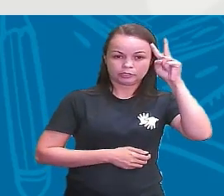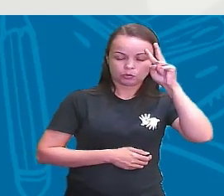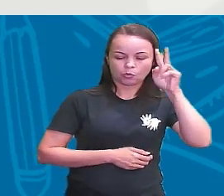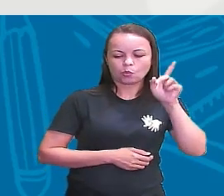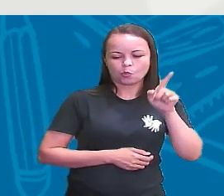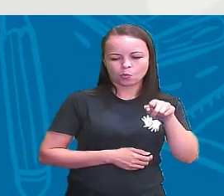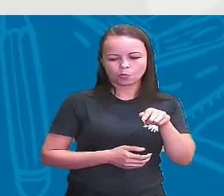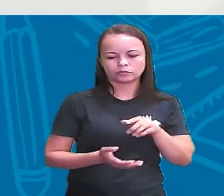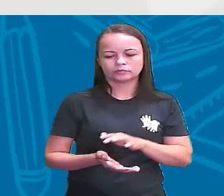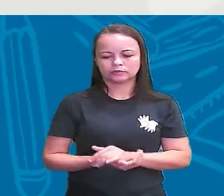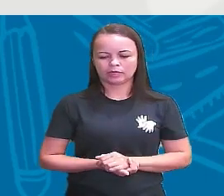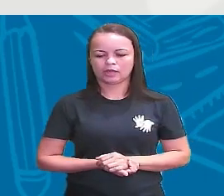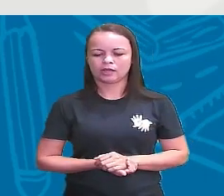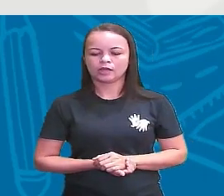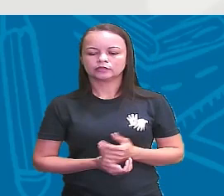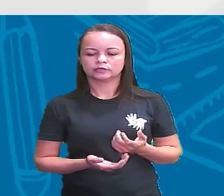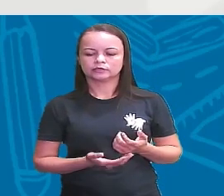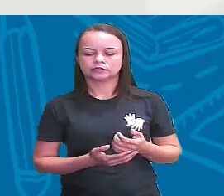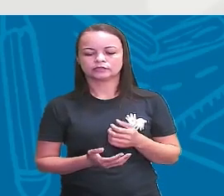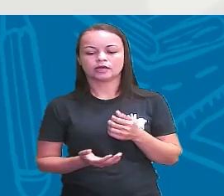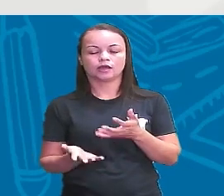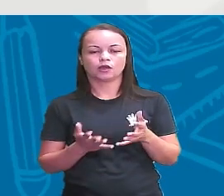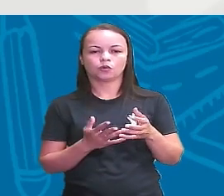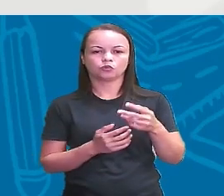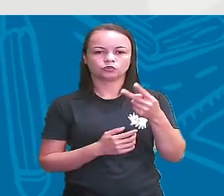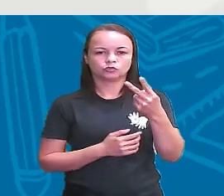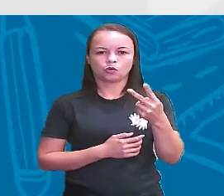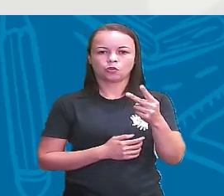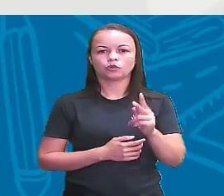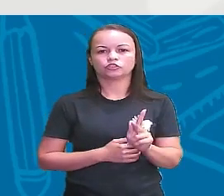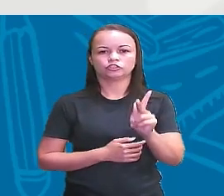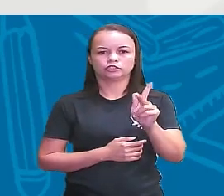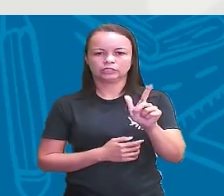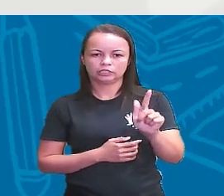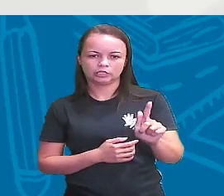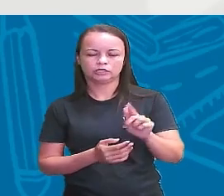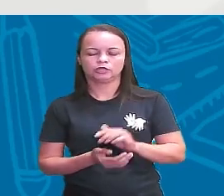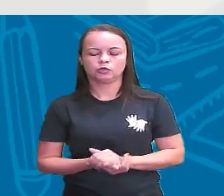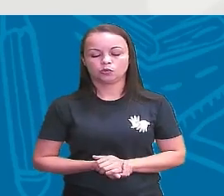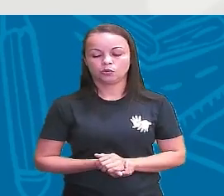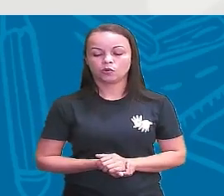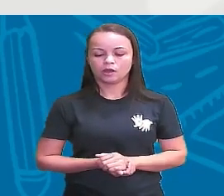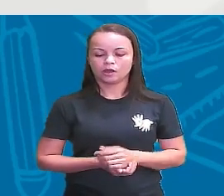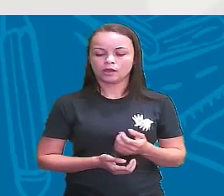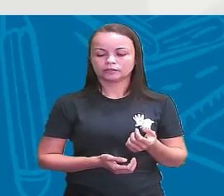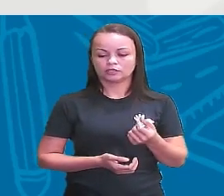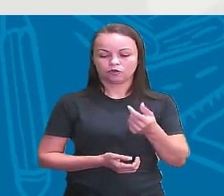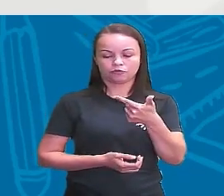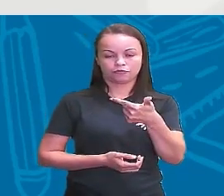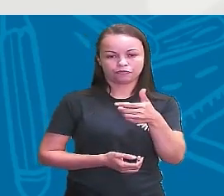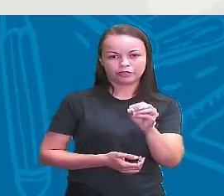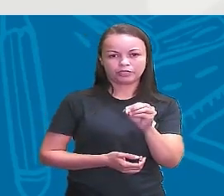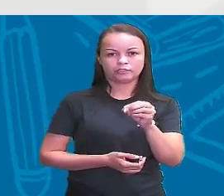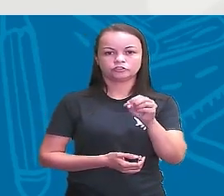são 20 euros. Então, sempre que a gente quiser indicar tempo, quantidade, hora ou preço, a gente